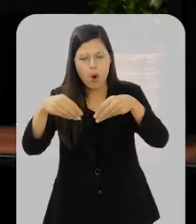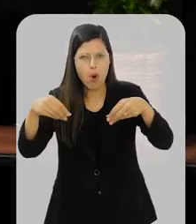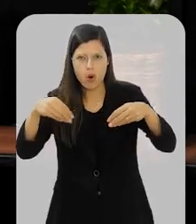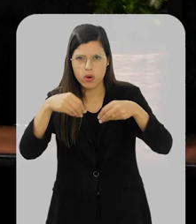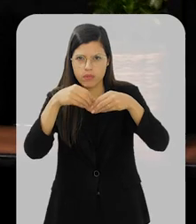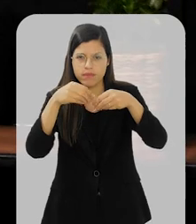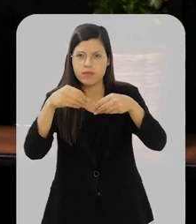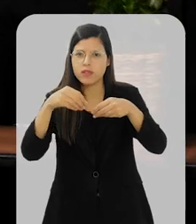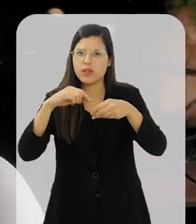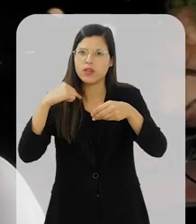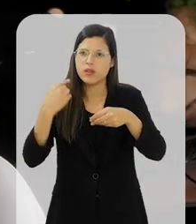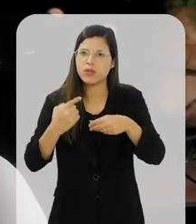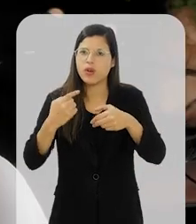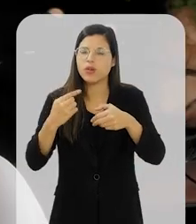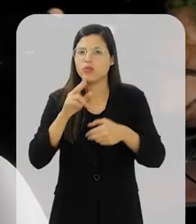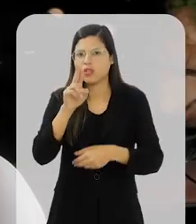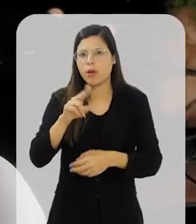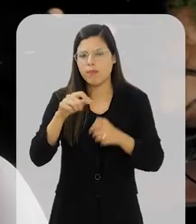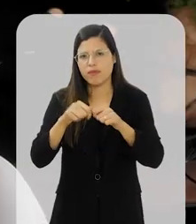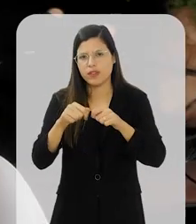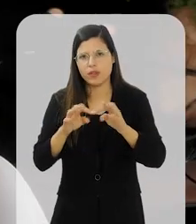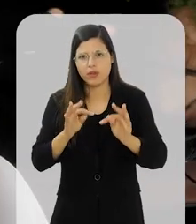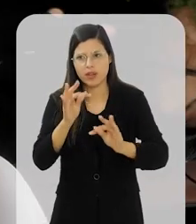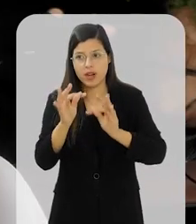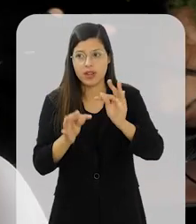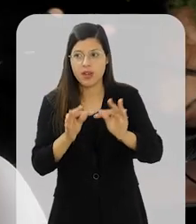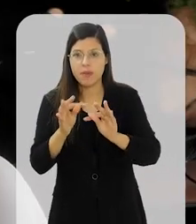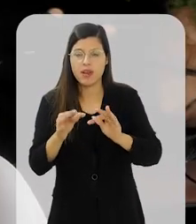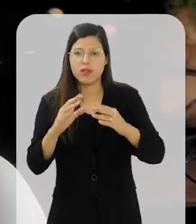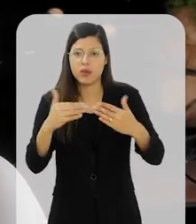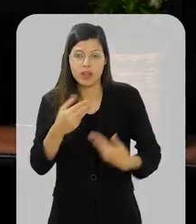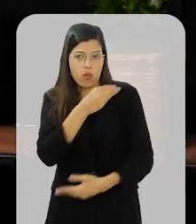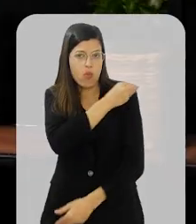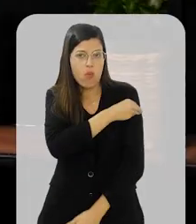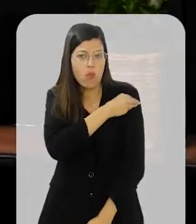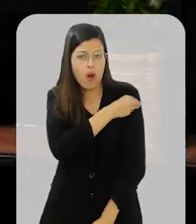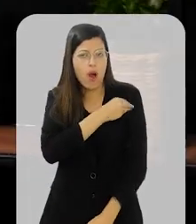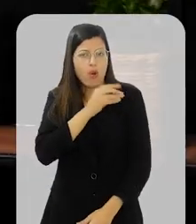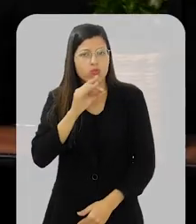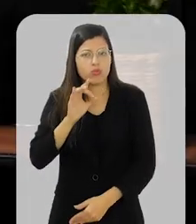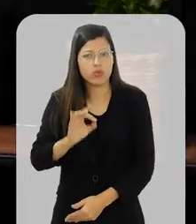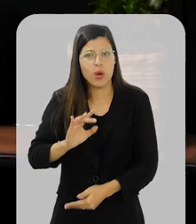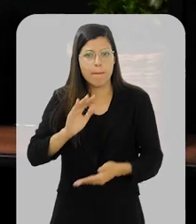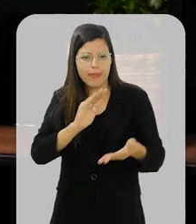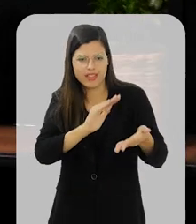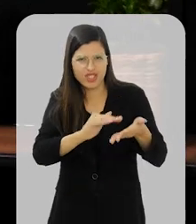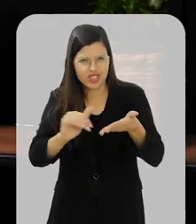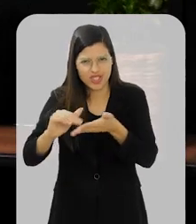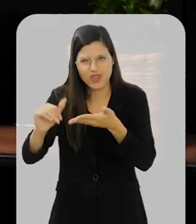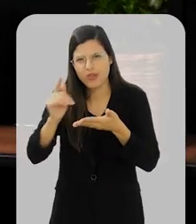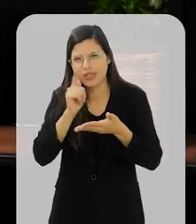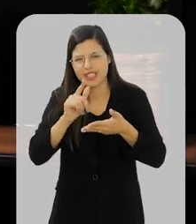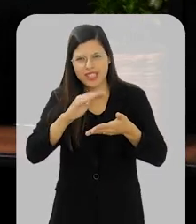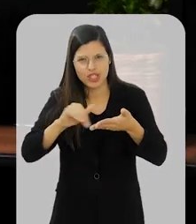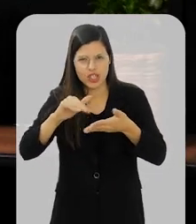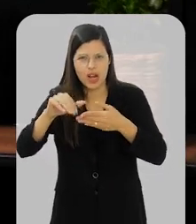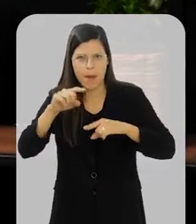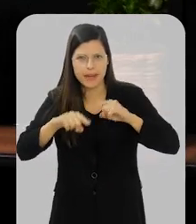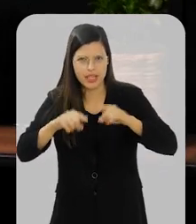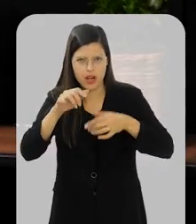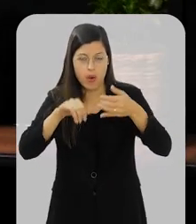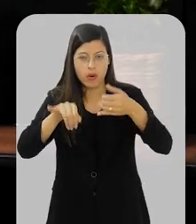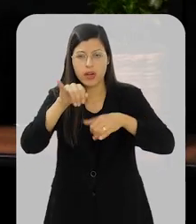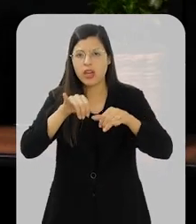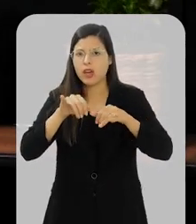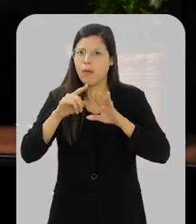pó mesmo que nós diluímos para fazer o tratamento. Então esse álcool é só para extrair os compostos, mas ele